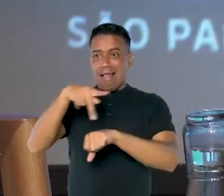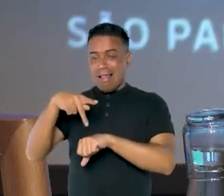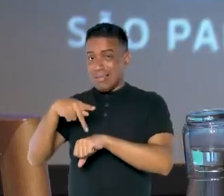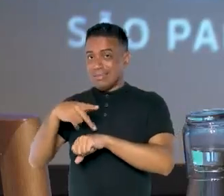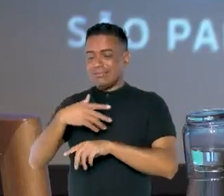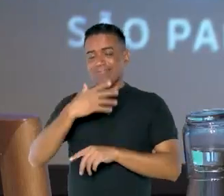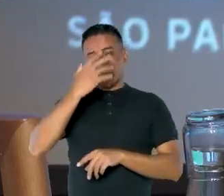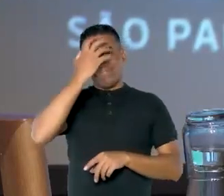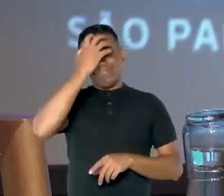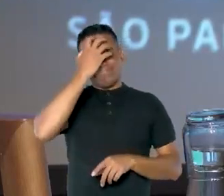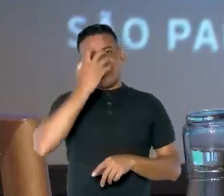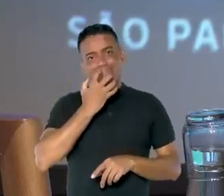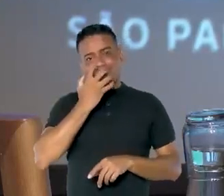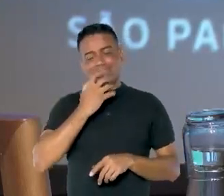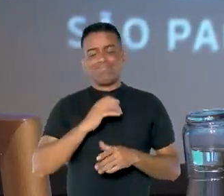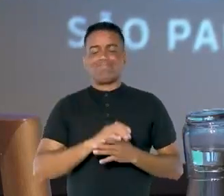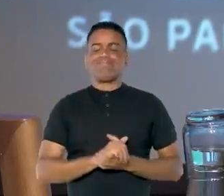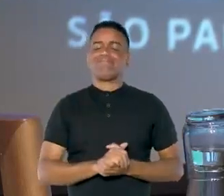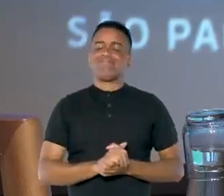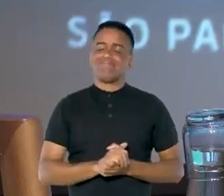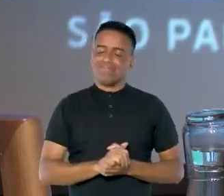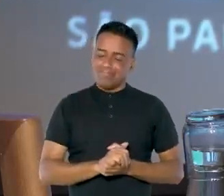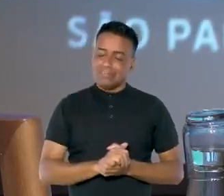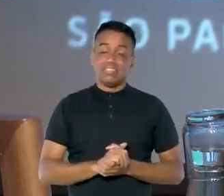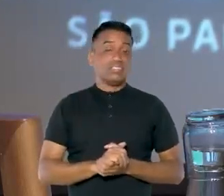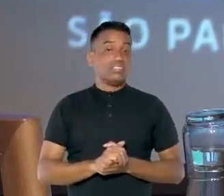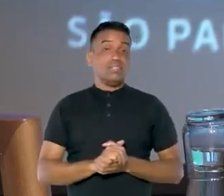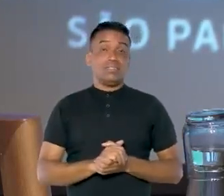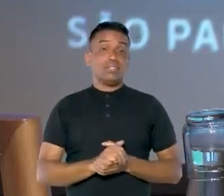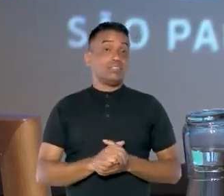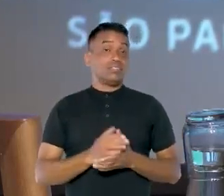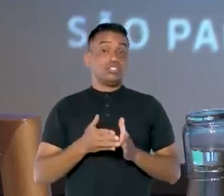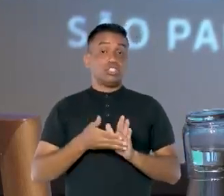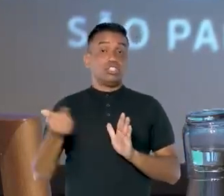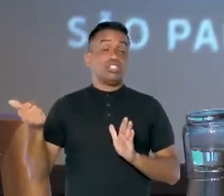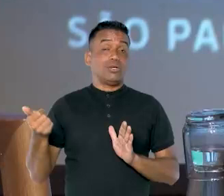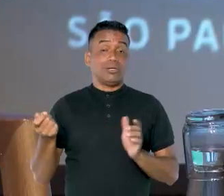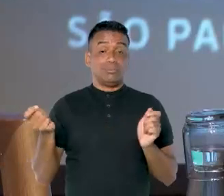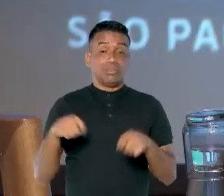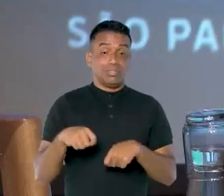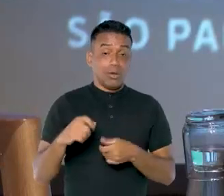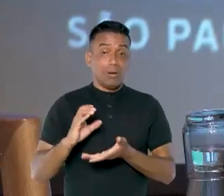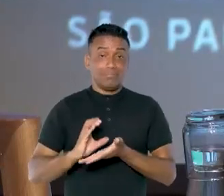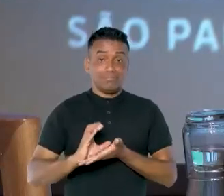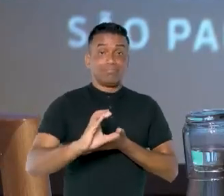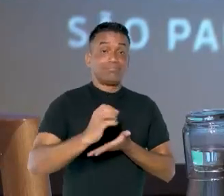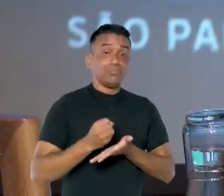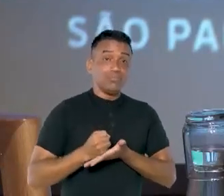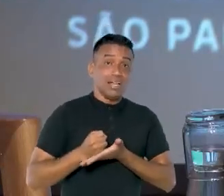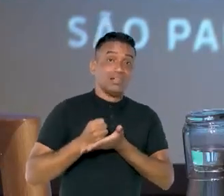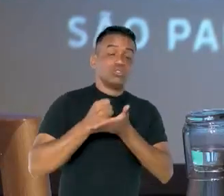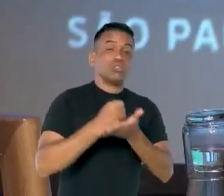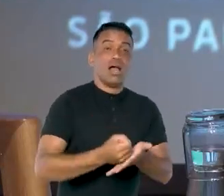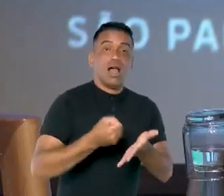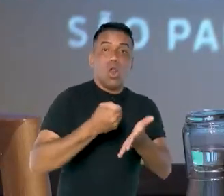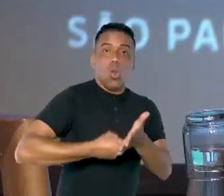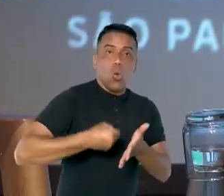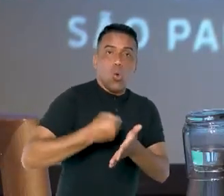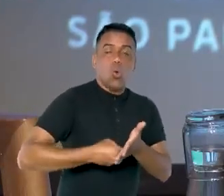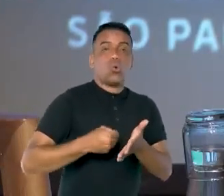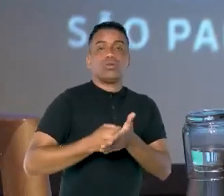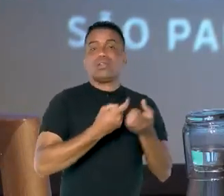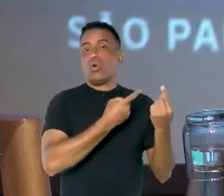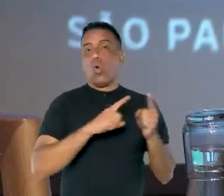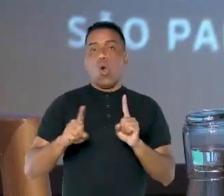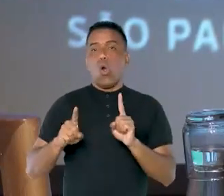realmente eles retiram também muito do potencial que eles teriam para contribuir na luta contra o aquecimento